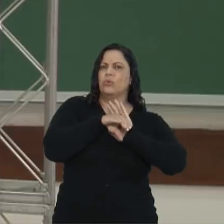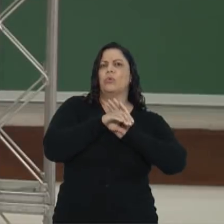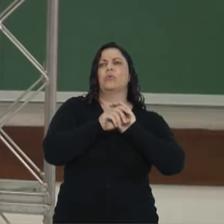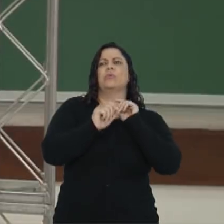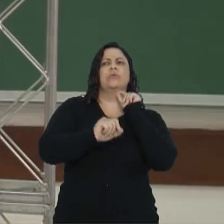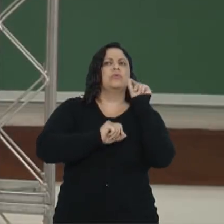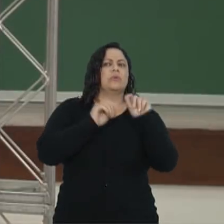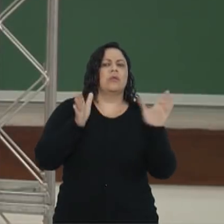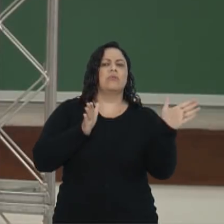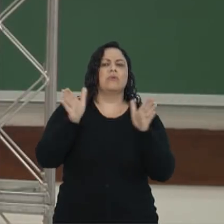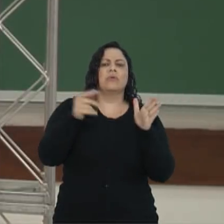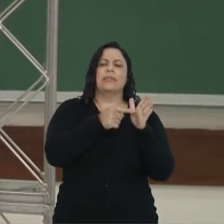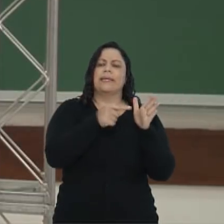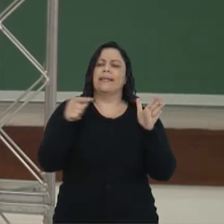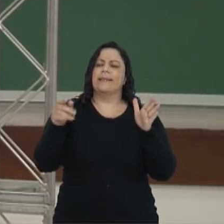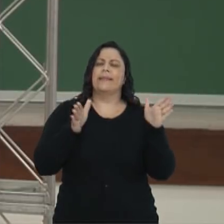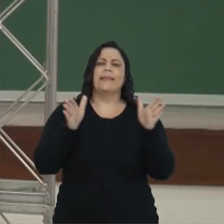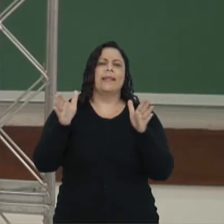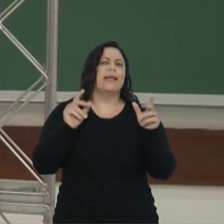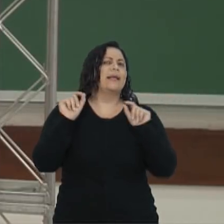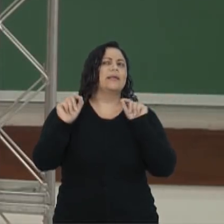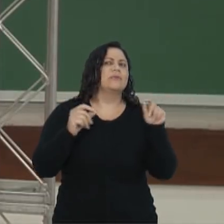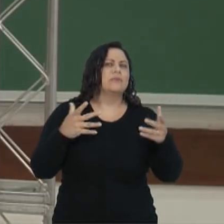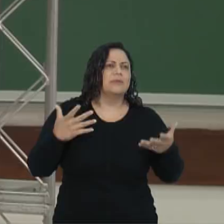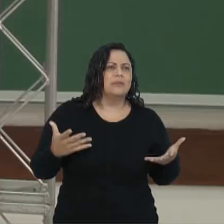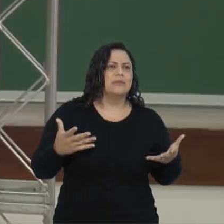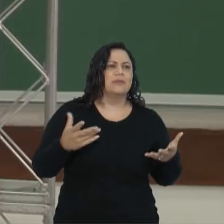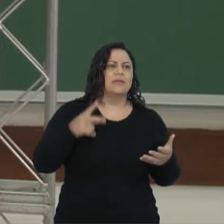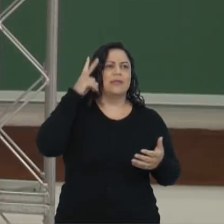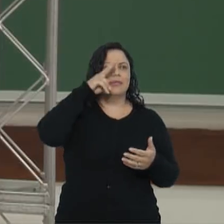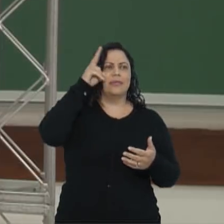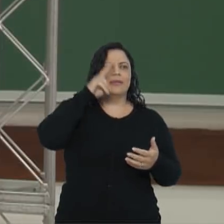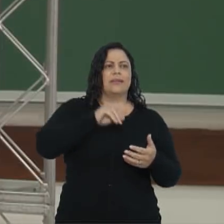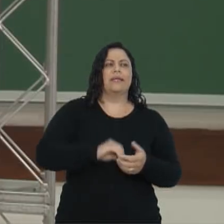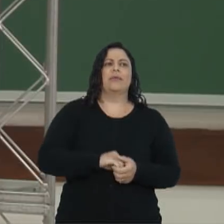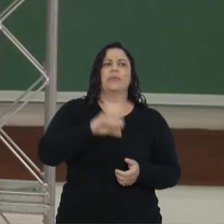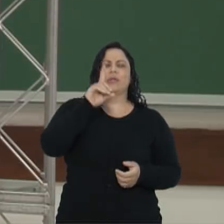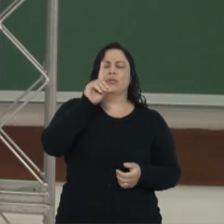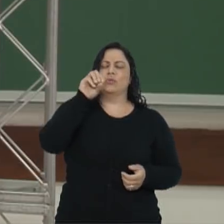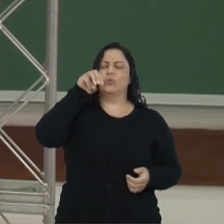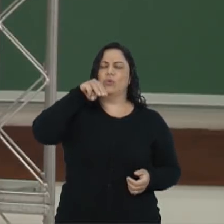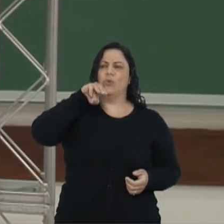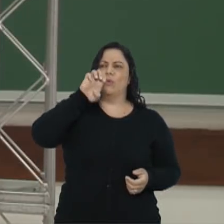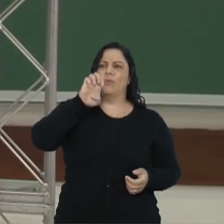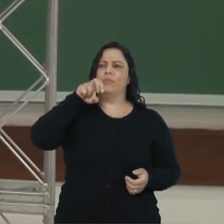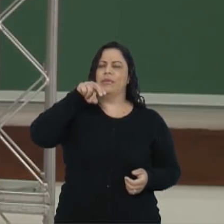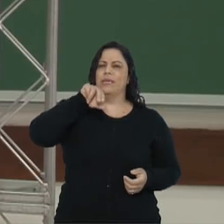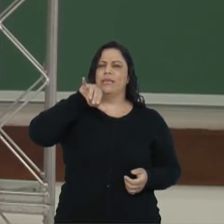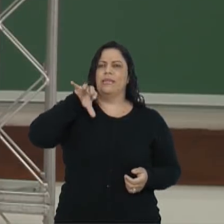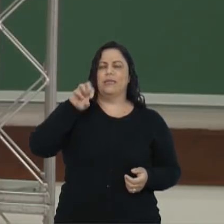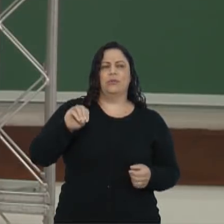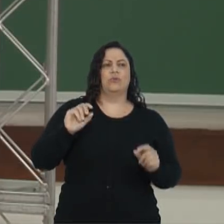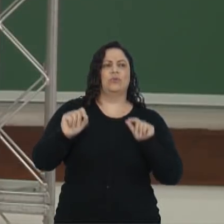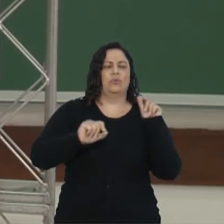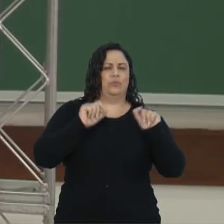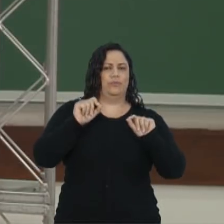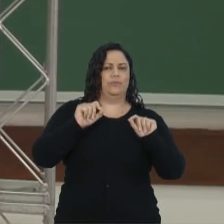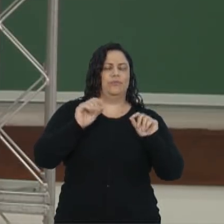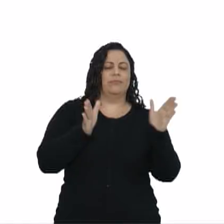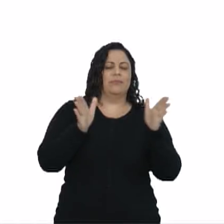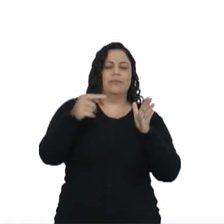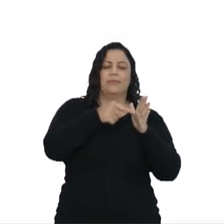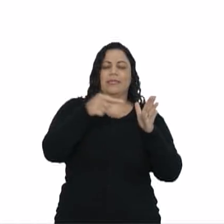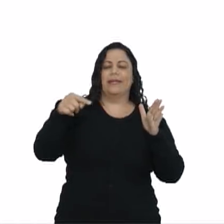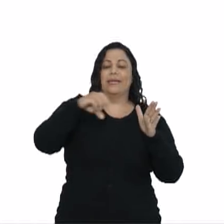né? Vou já passar com você. Nós falamos que década de 90. Tá certo? E